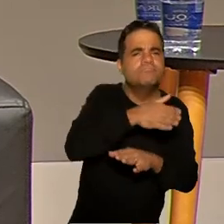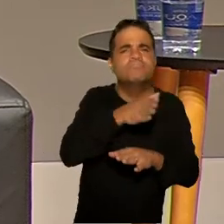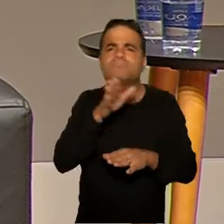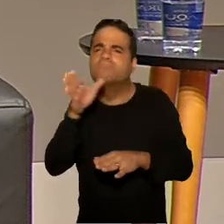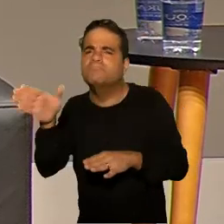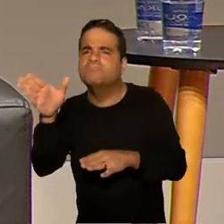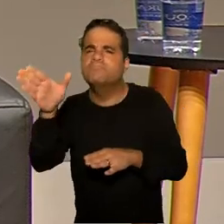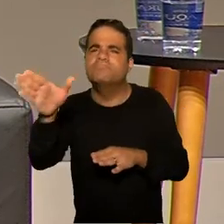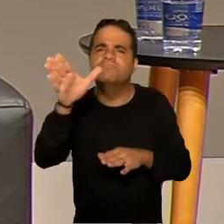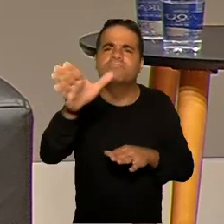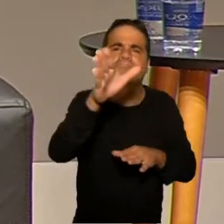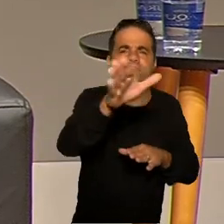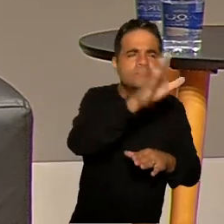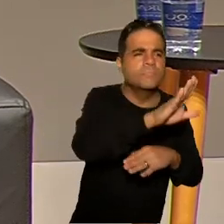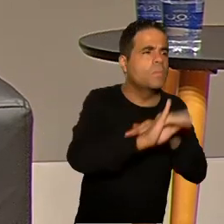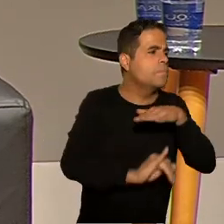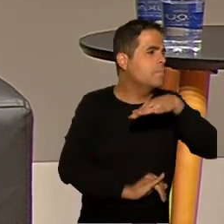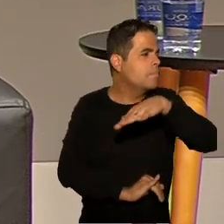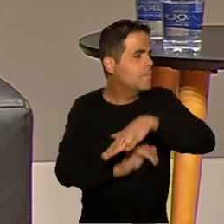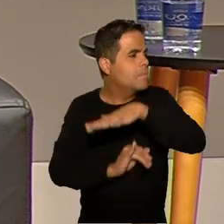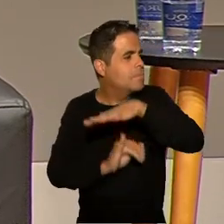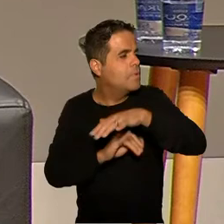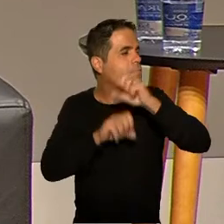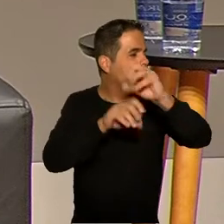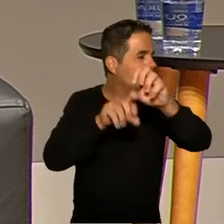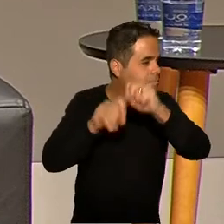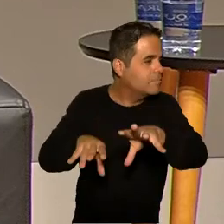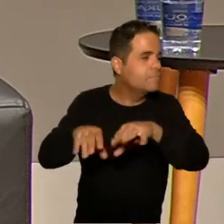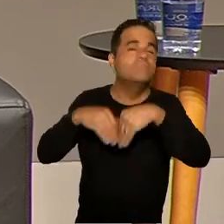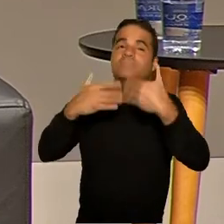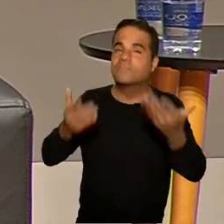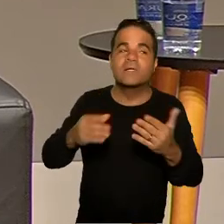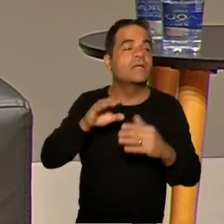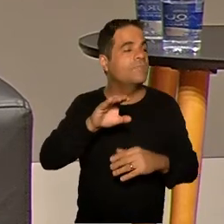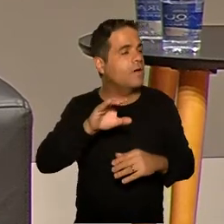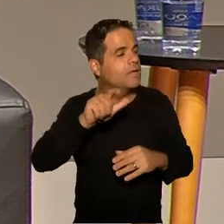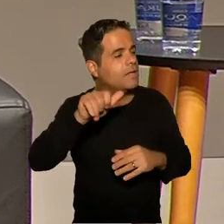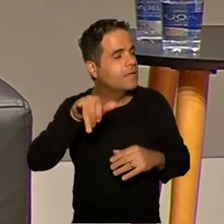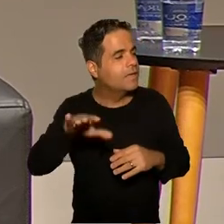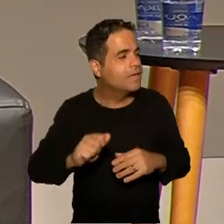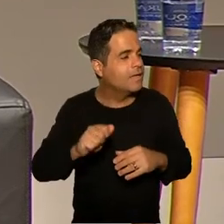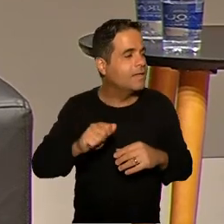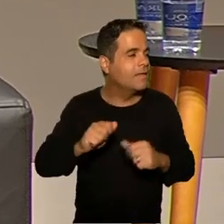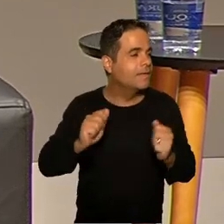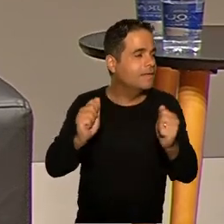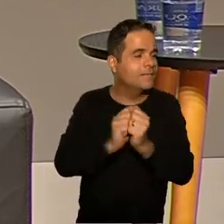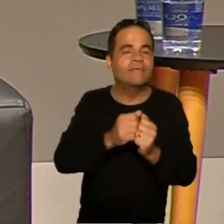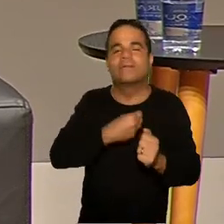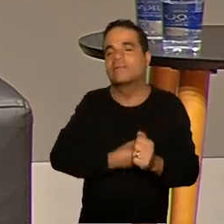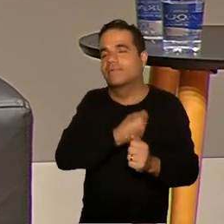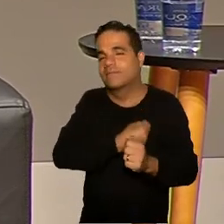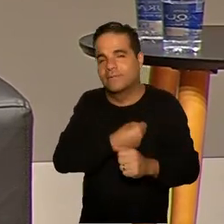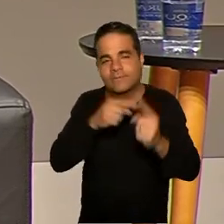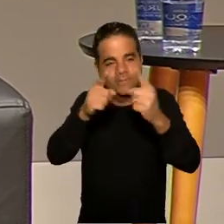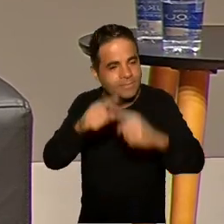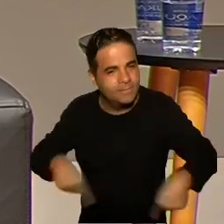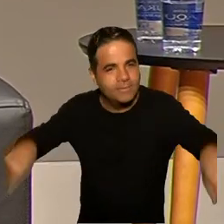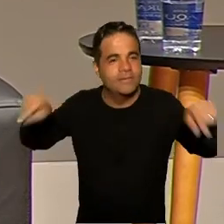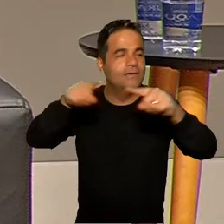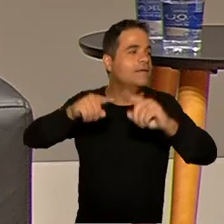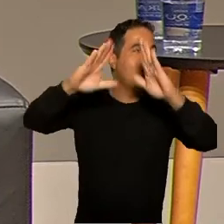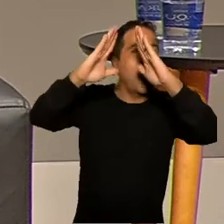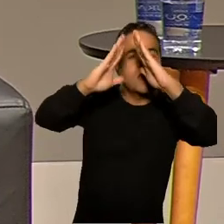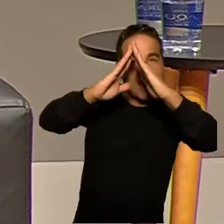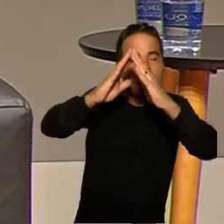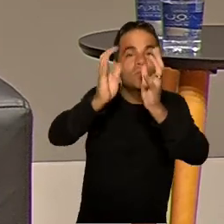entre diferentes instituições culturais com a Cláudia já convivi e convivo numa instituição como a casa